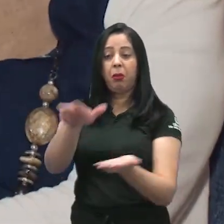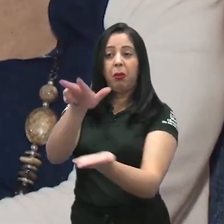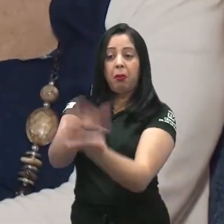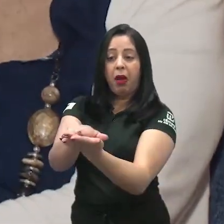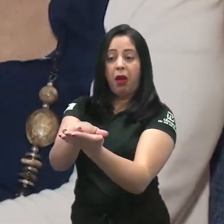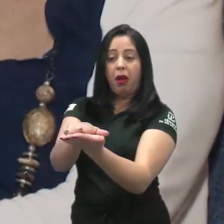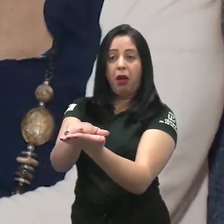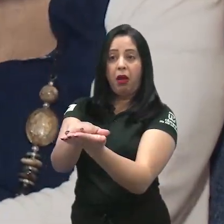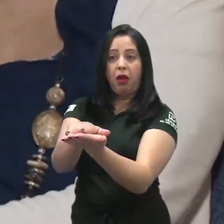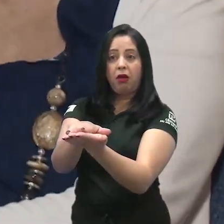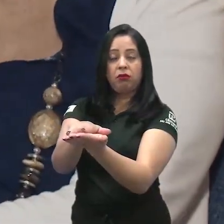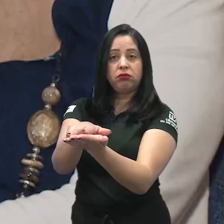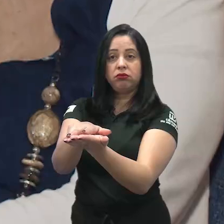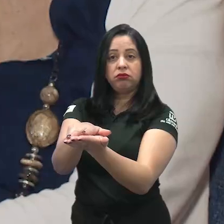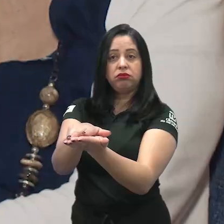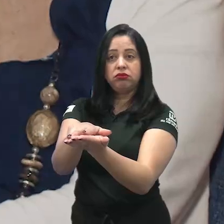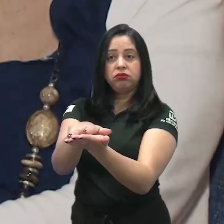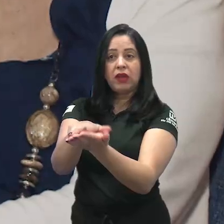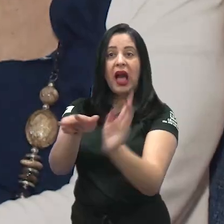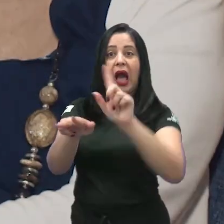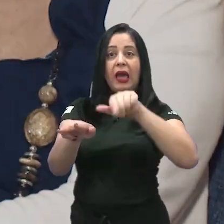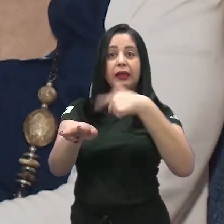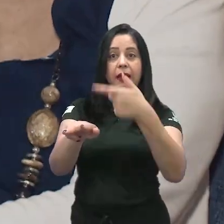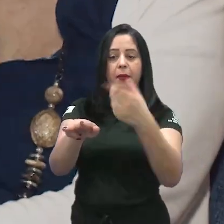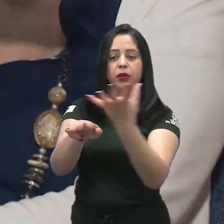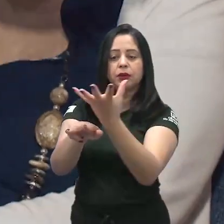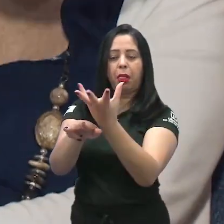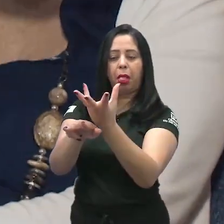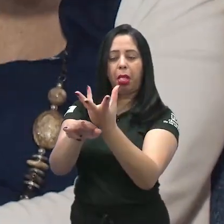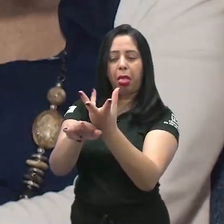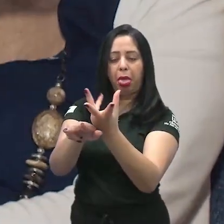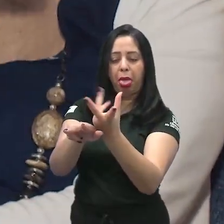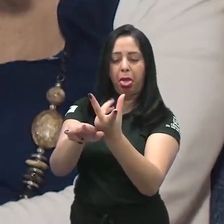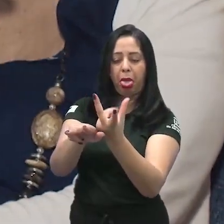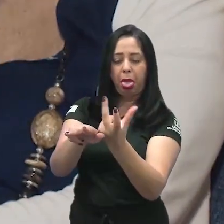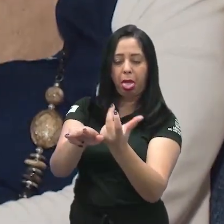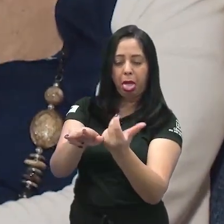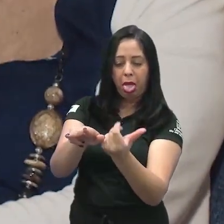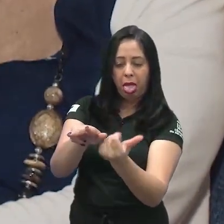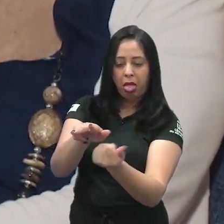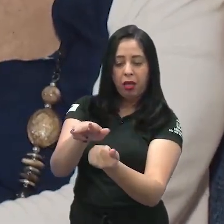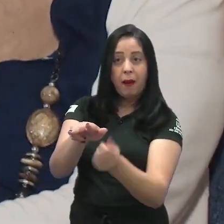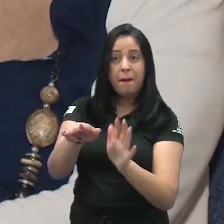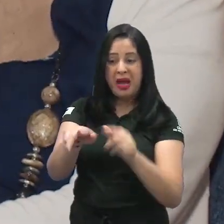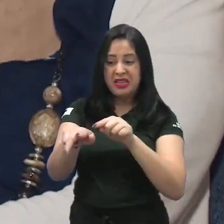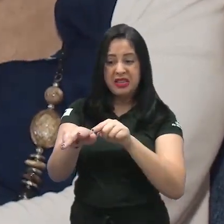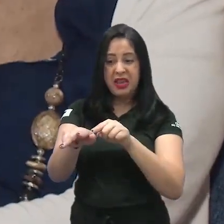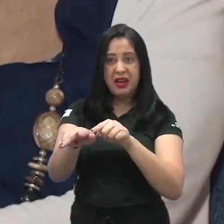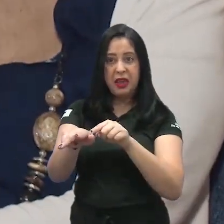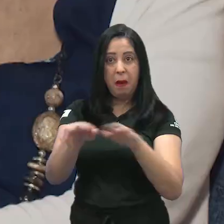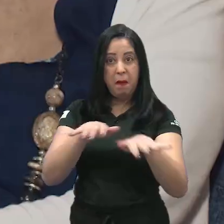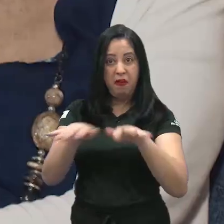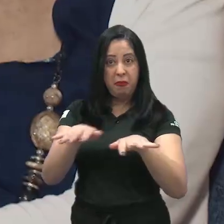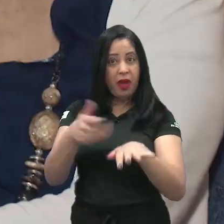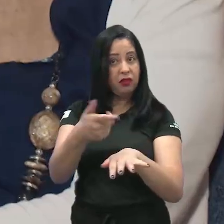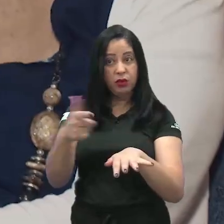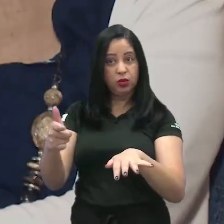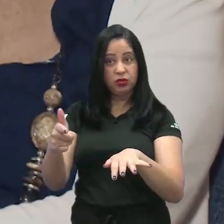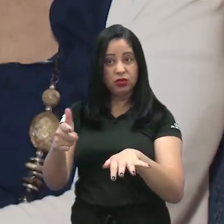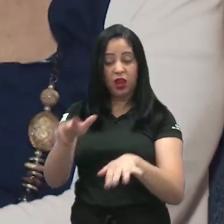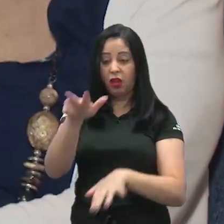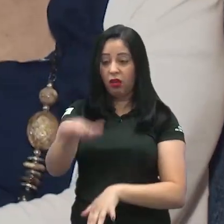absolutamente plácido, até começar a decomposição, né? Mas ele está lá, imóvel, inerte, nada